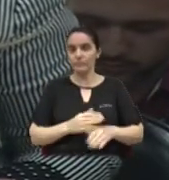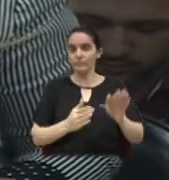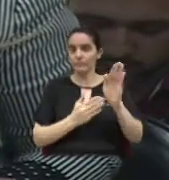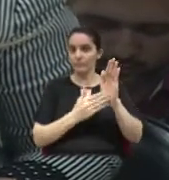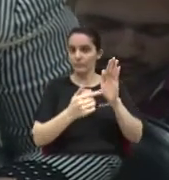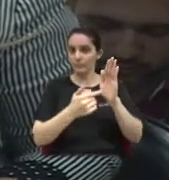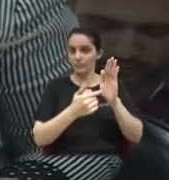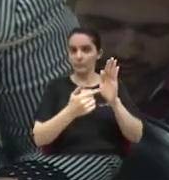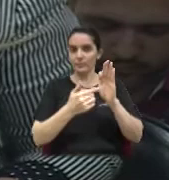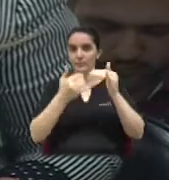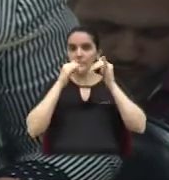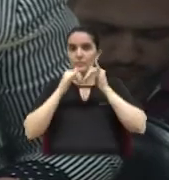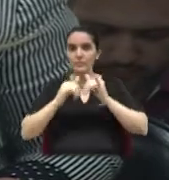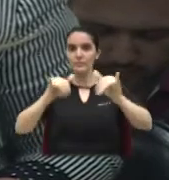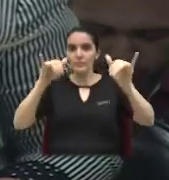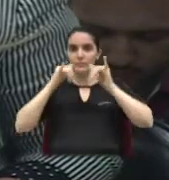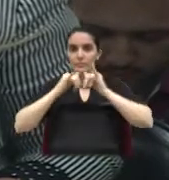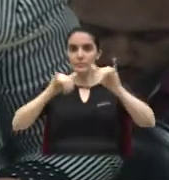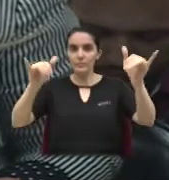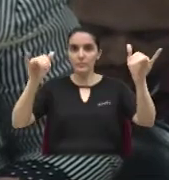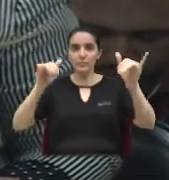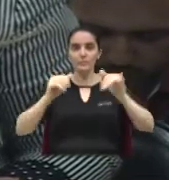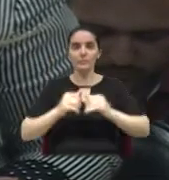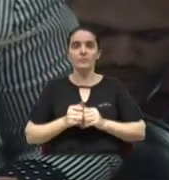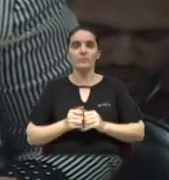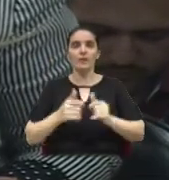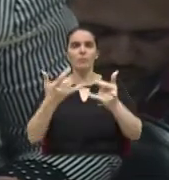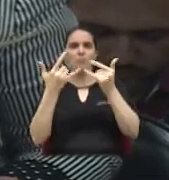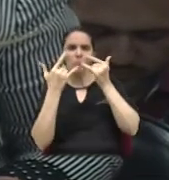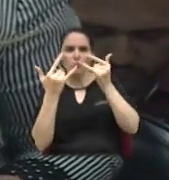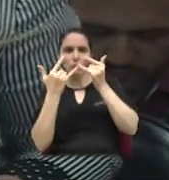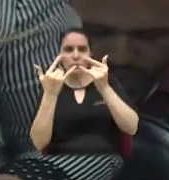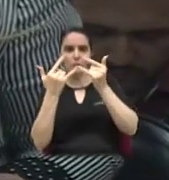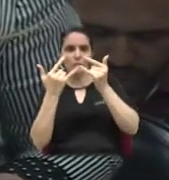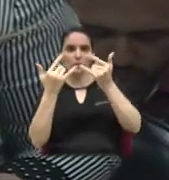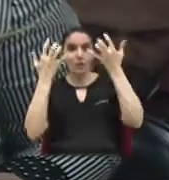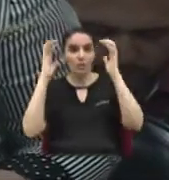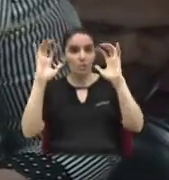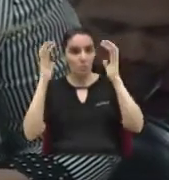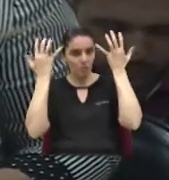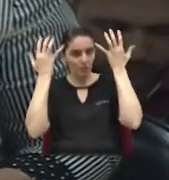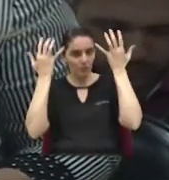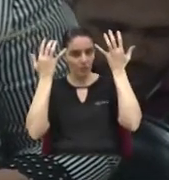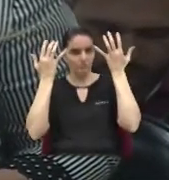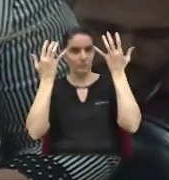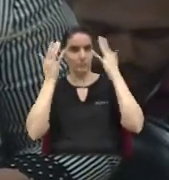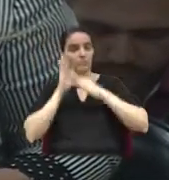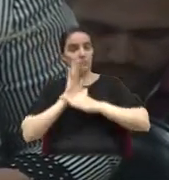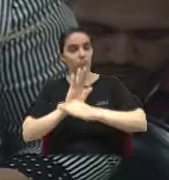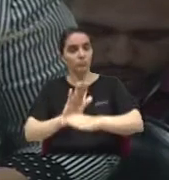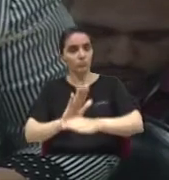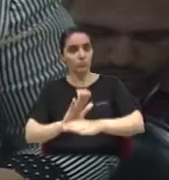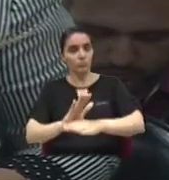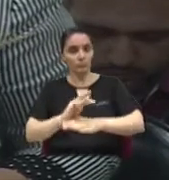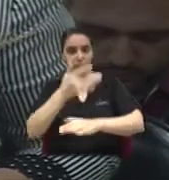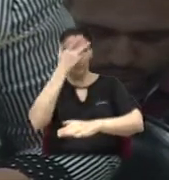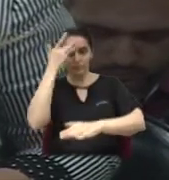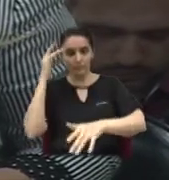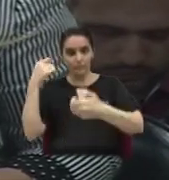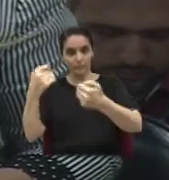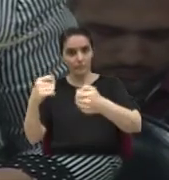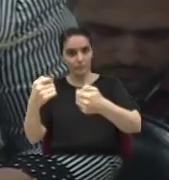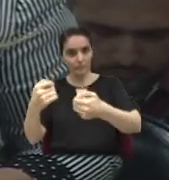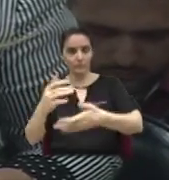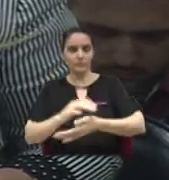evento é divulgar a cultura do rock and roll em um evento solidário e beneficente,